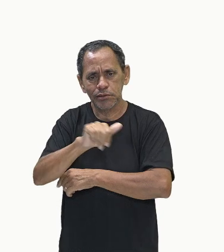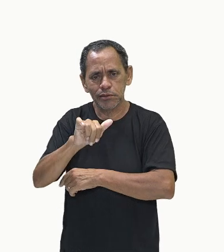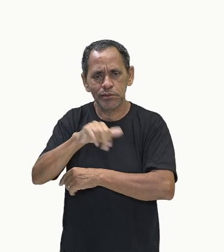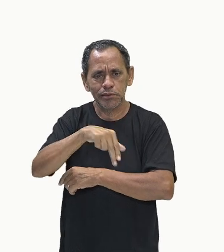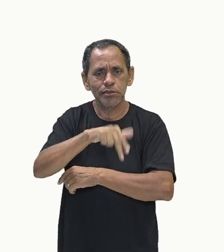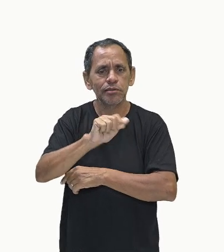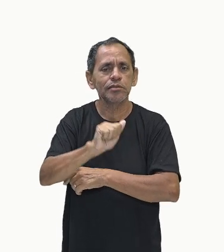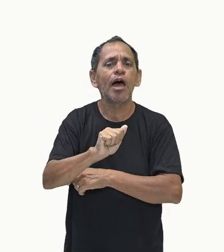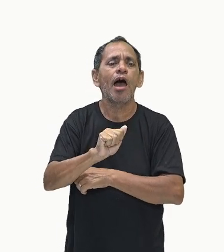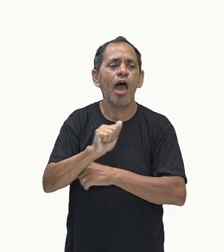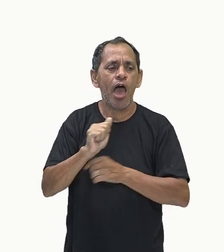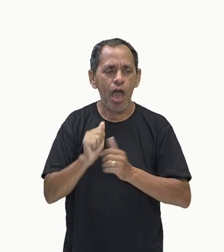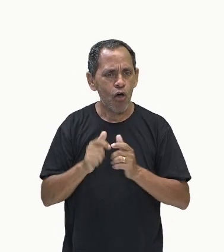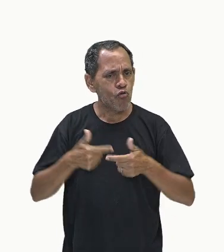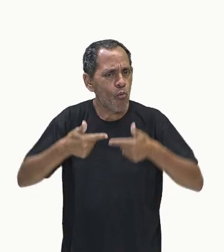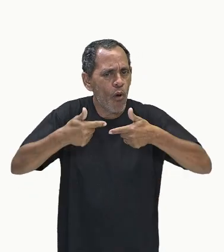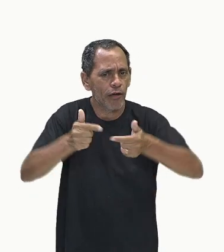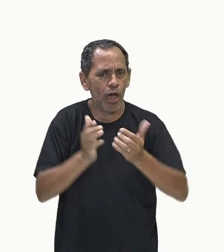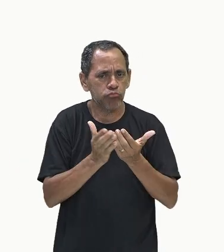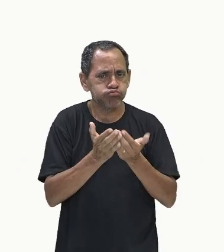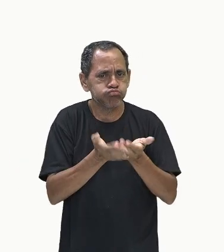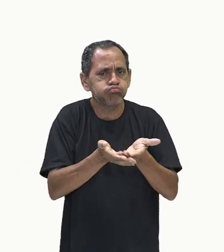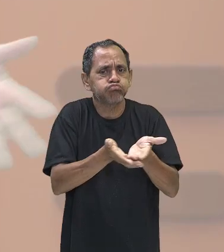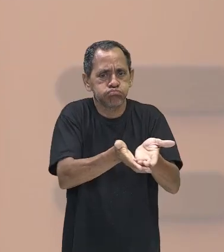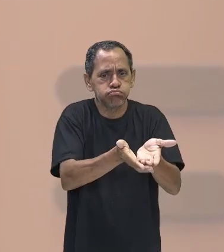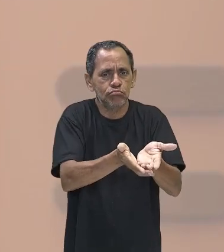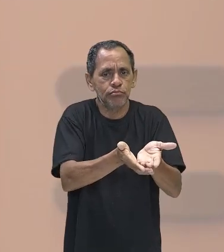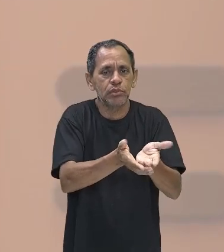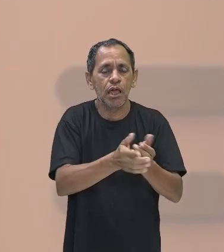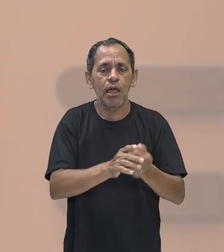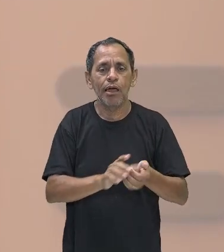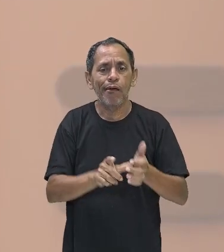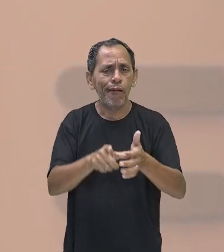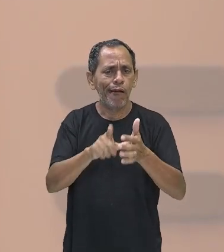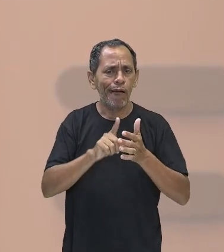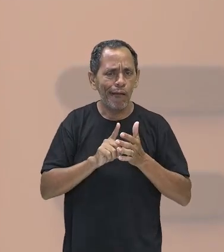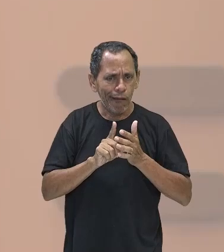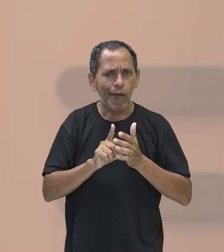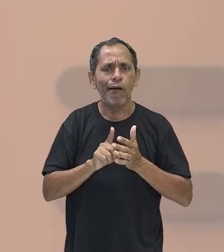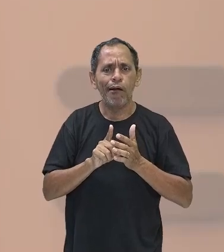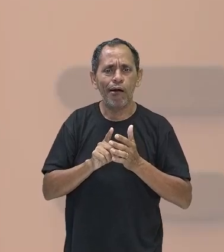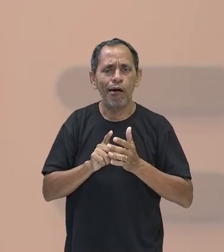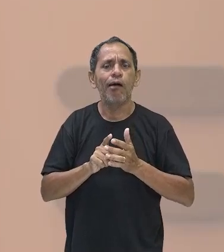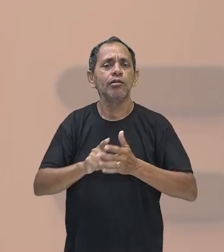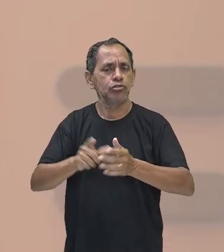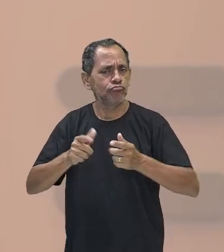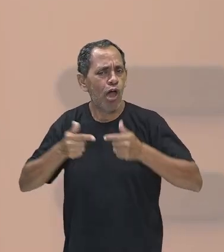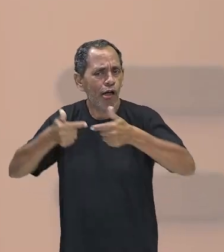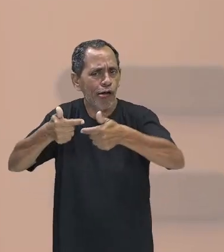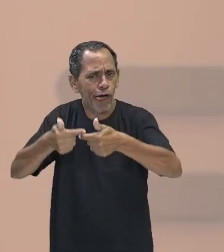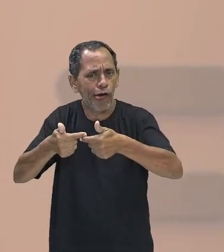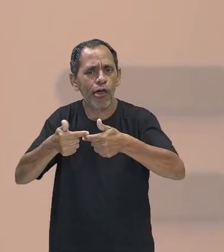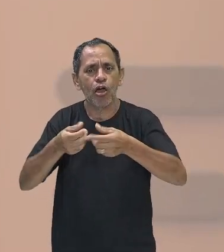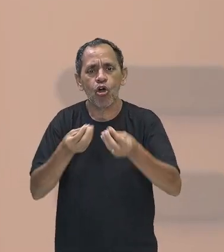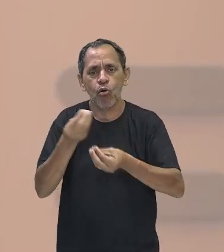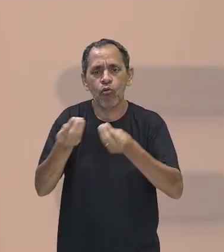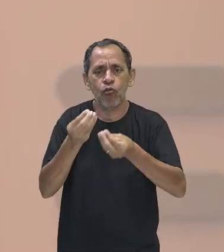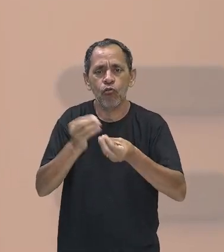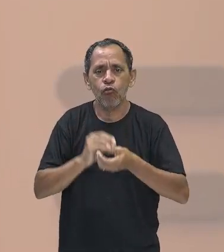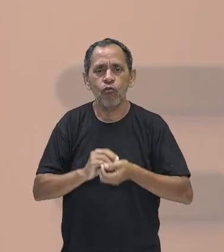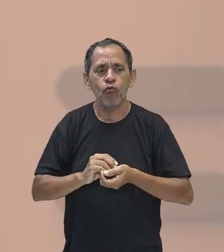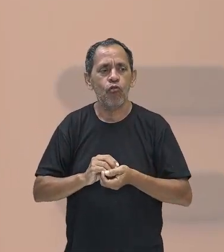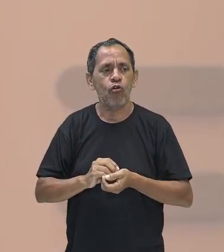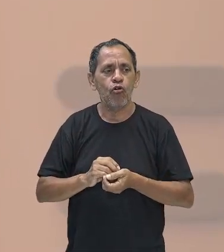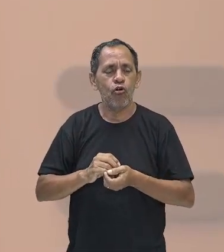Se antes a gente estava, né, ali no desfiladeiro de Termópilas, era uma batalha homem a homem, batalha de Salamina, a gente vai tentar,